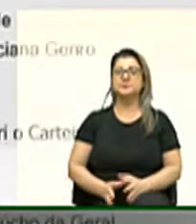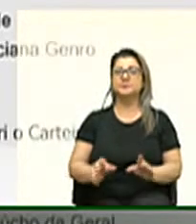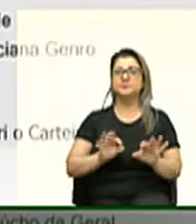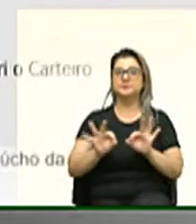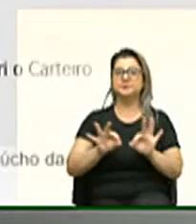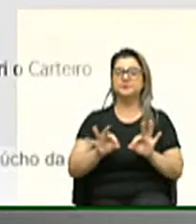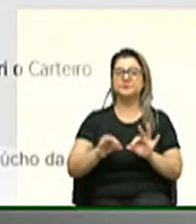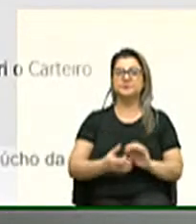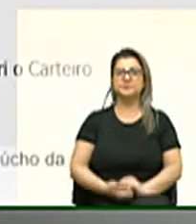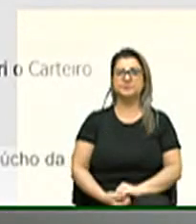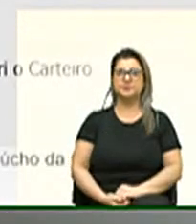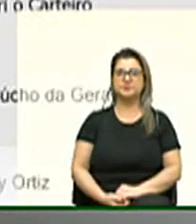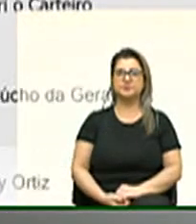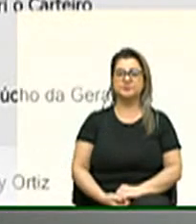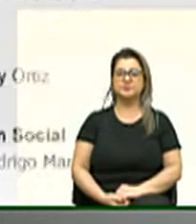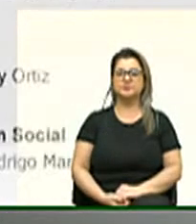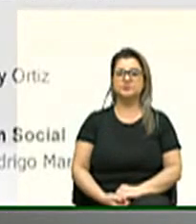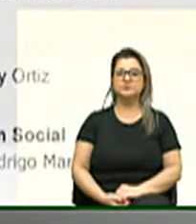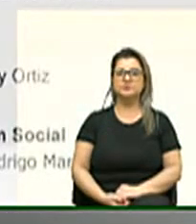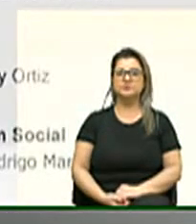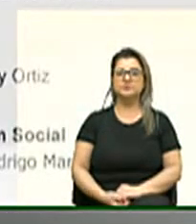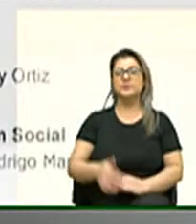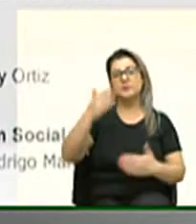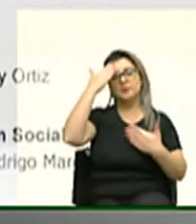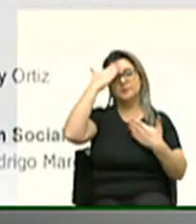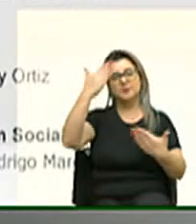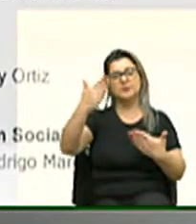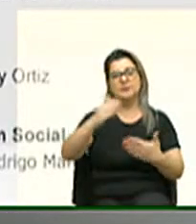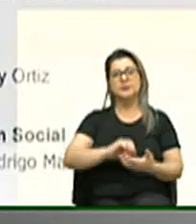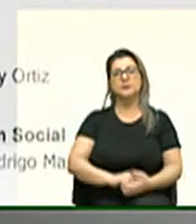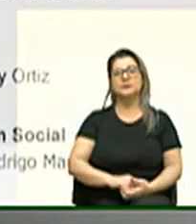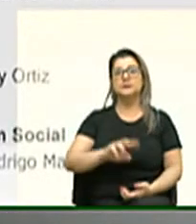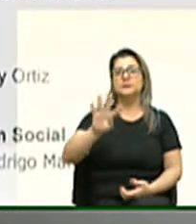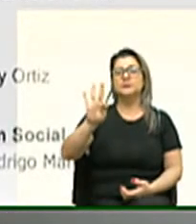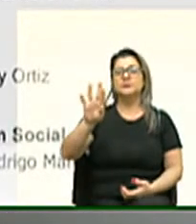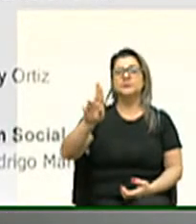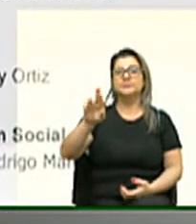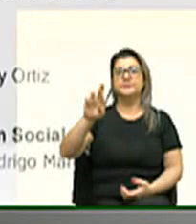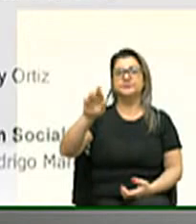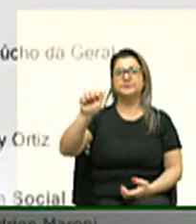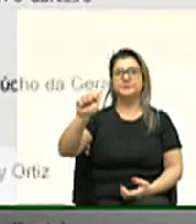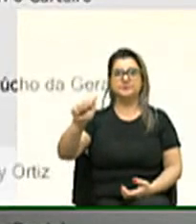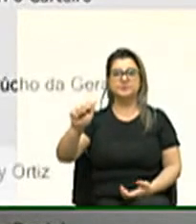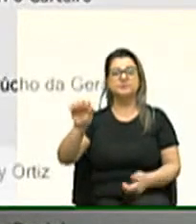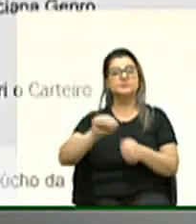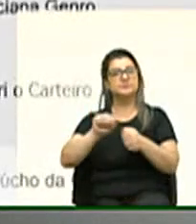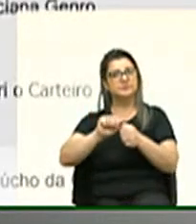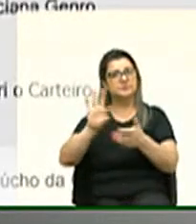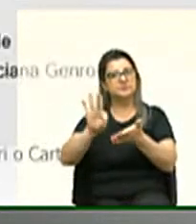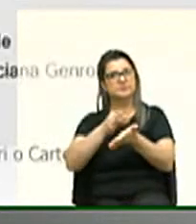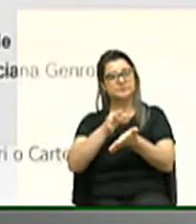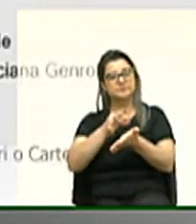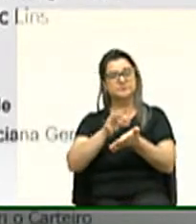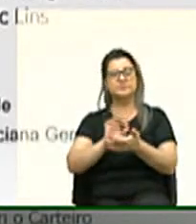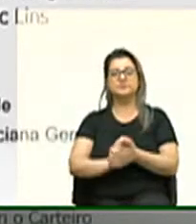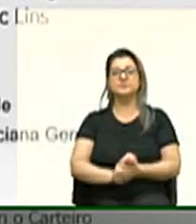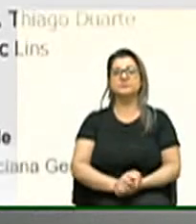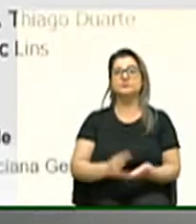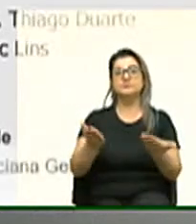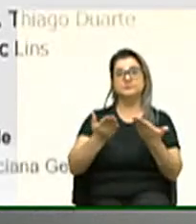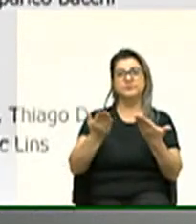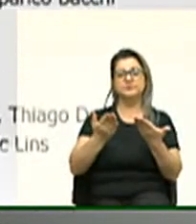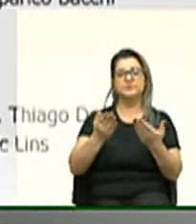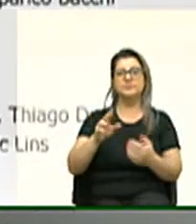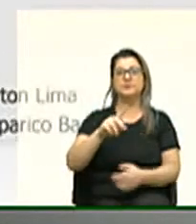Ok, obrigado, deputado Sérgio Turra, que fez a manifestação. Agora inscrita a deputada Zilá Breitenbach, posteriormente a deputada Fran Somens. Deputada Zilá,